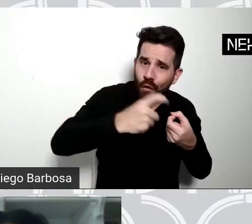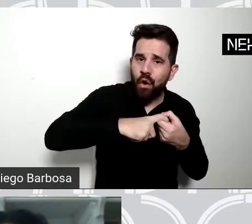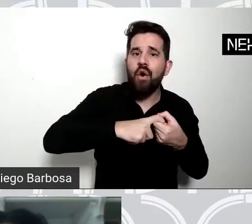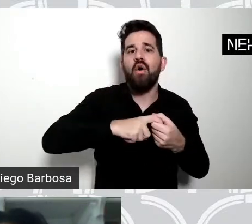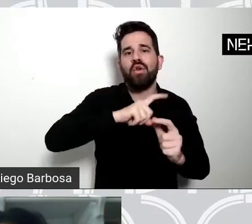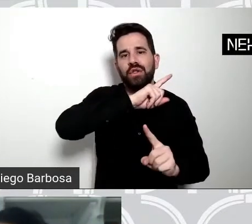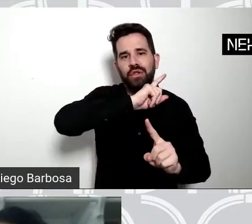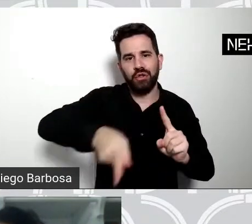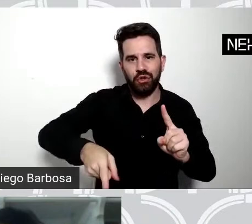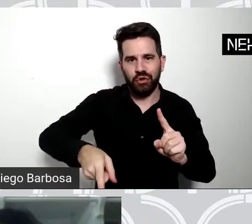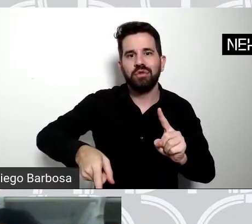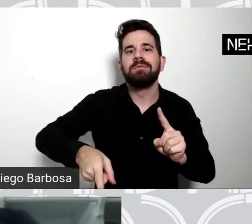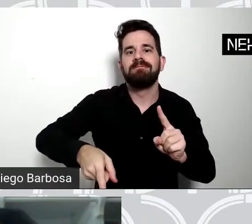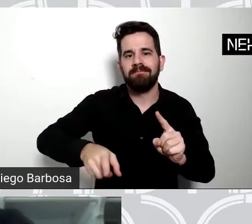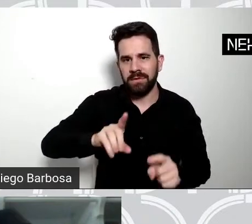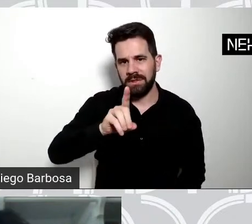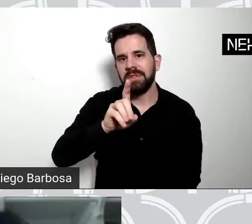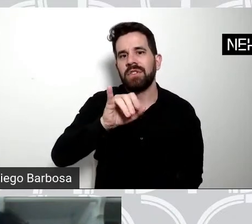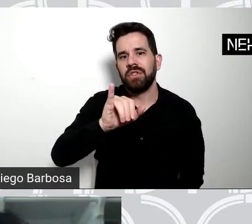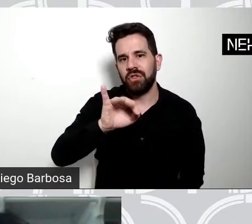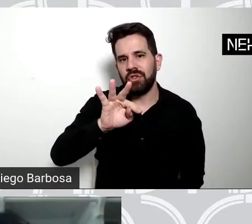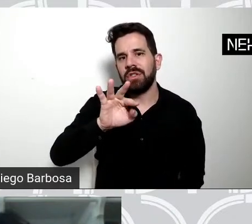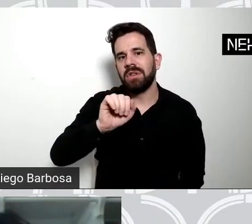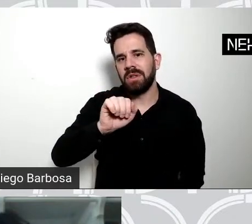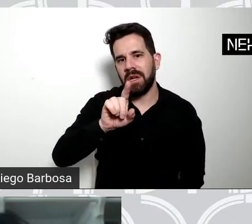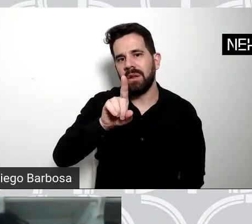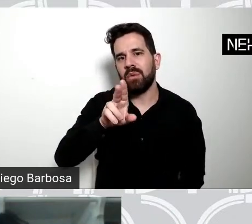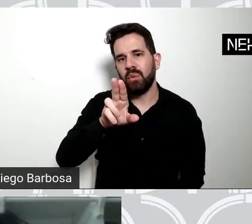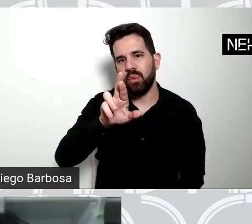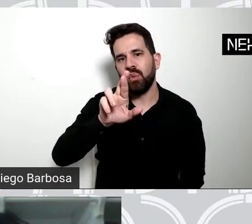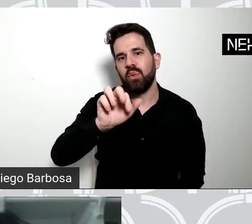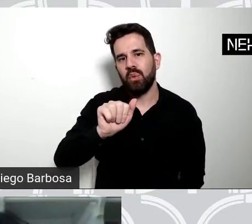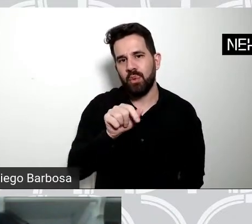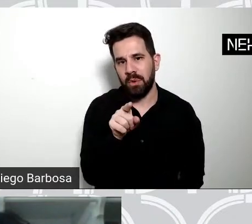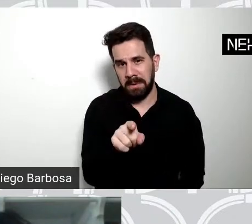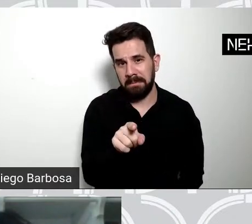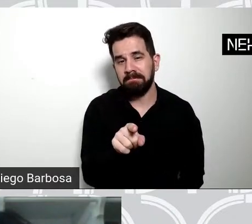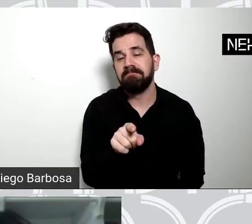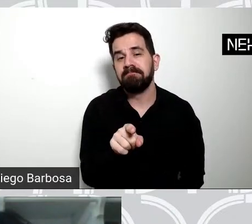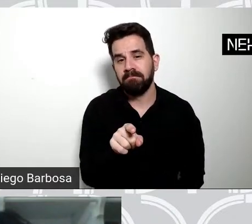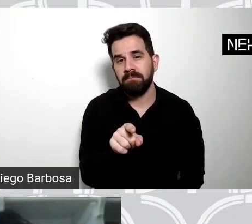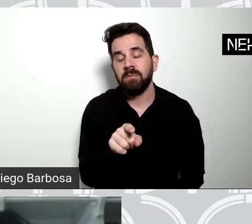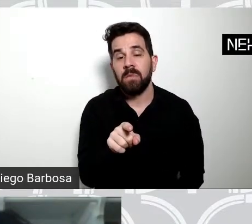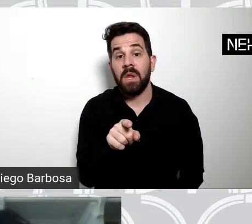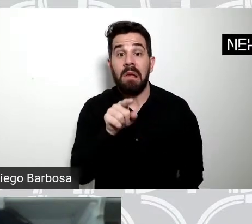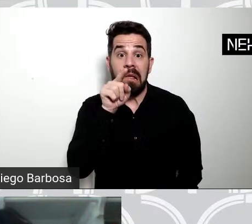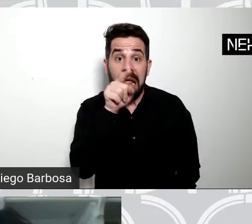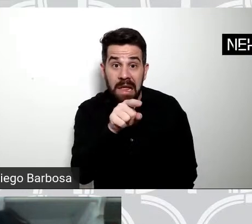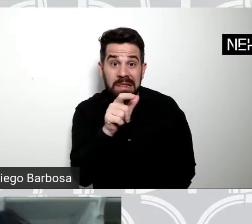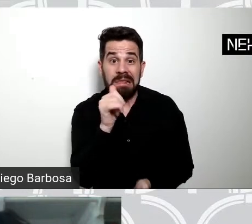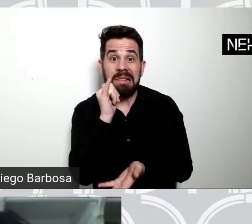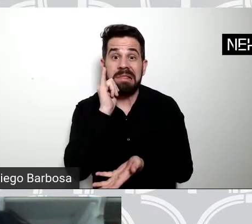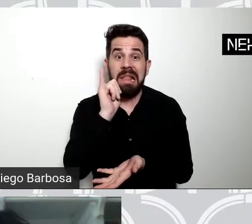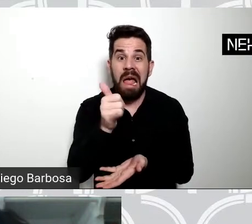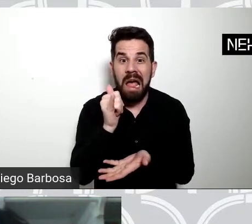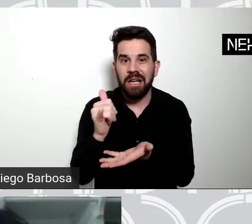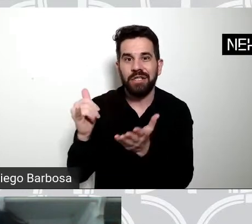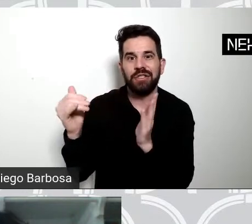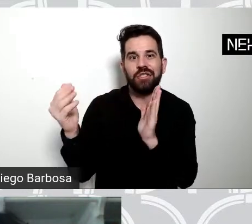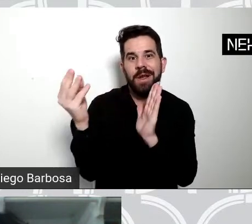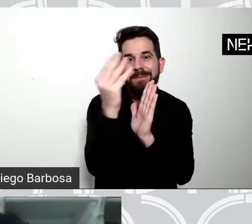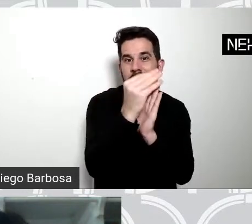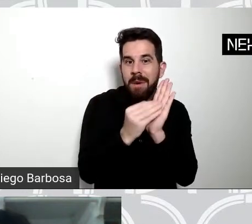essas narrativas, né, que devemos, e como engajamento mesmo, e aí,